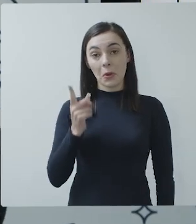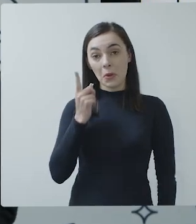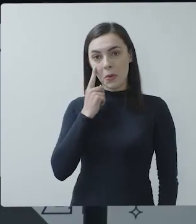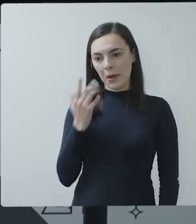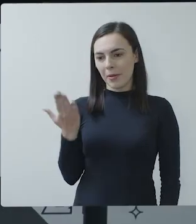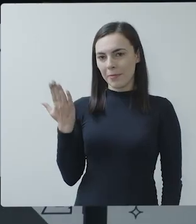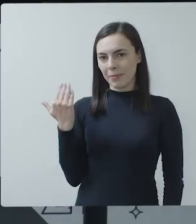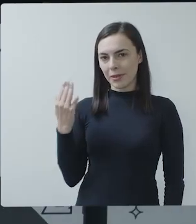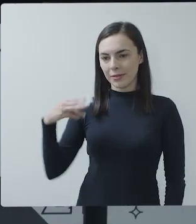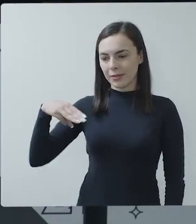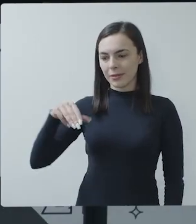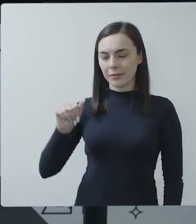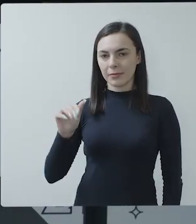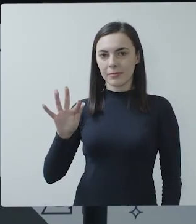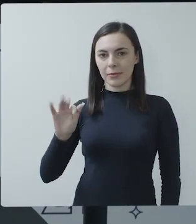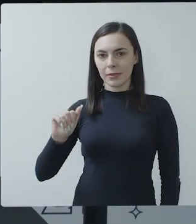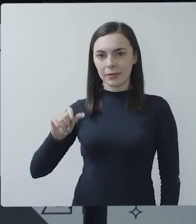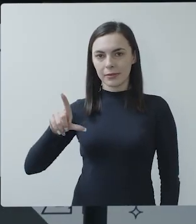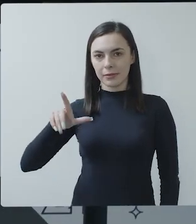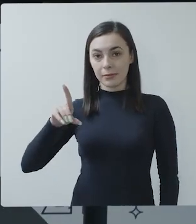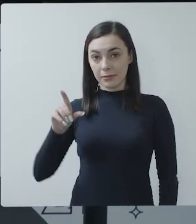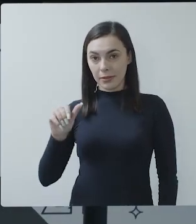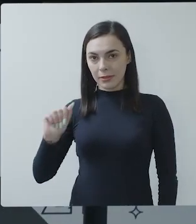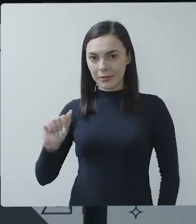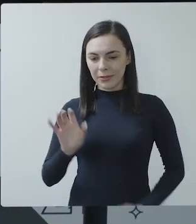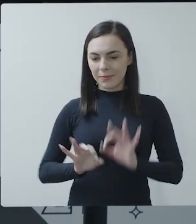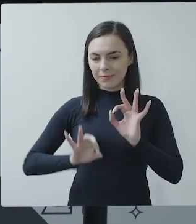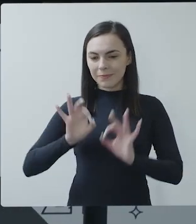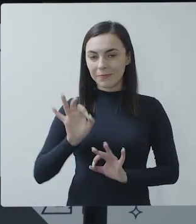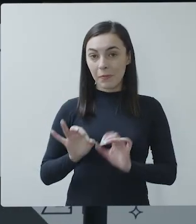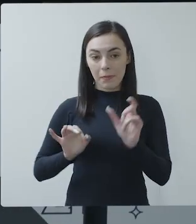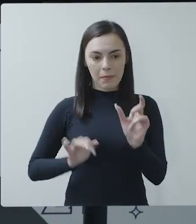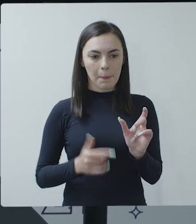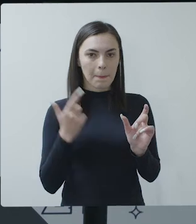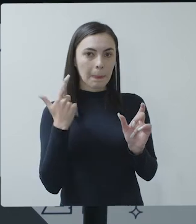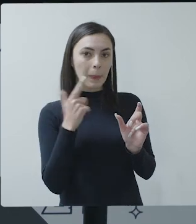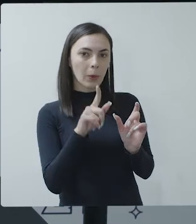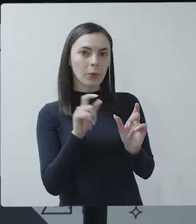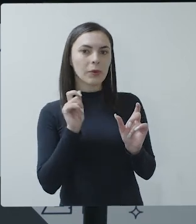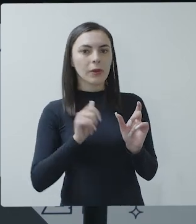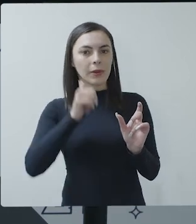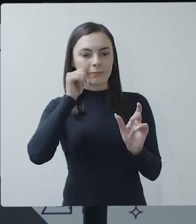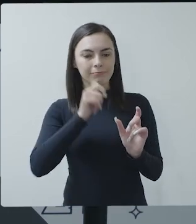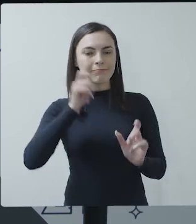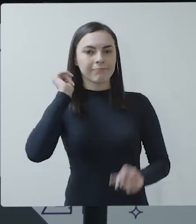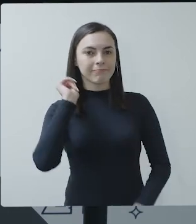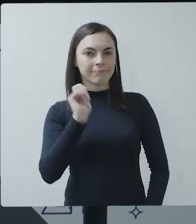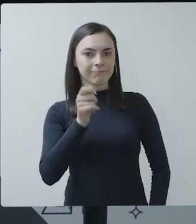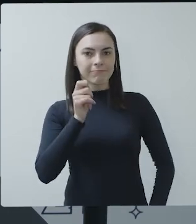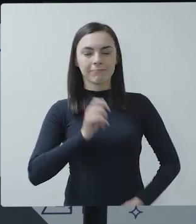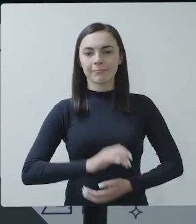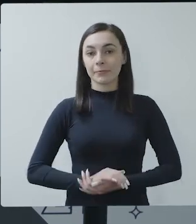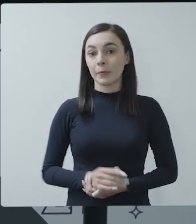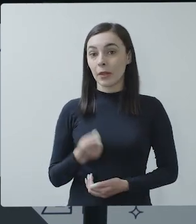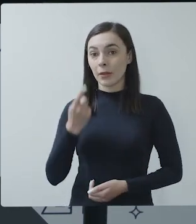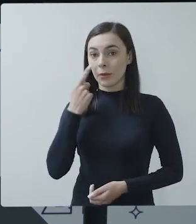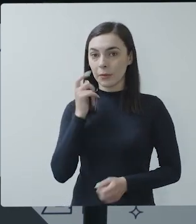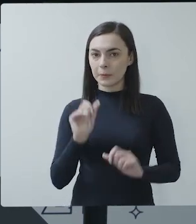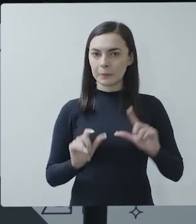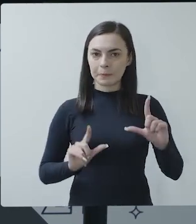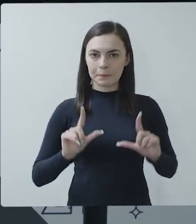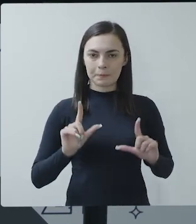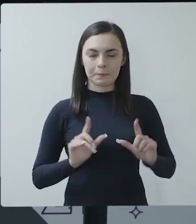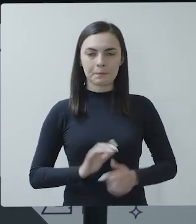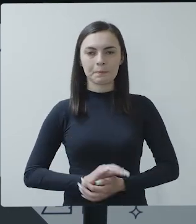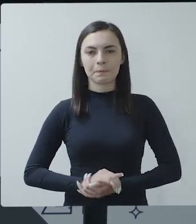só, da palavra Mafalda conseguimos então construir uma outra palavra que é a palavra fada. Na